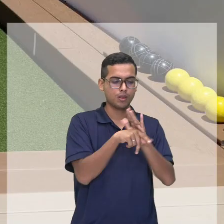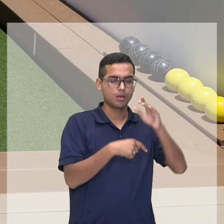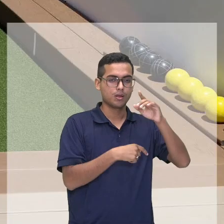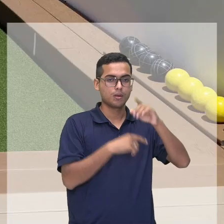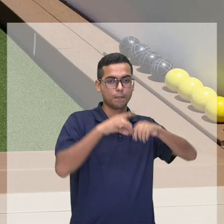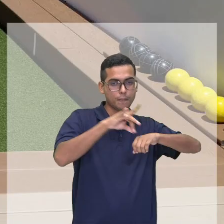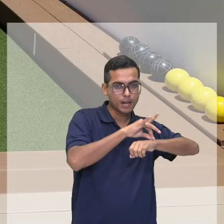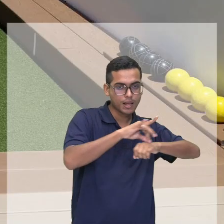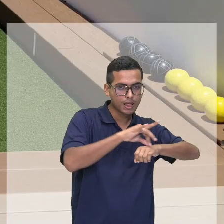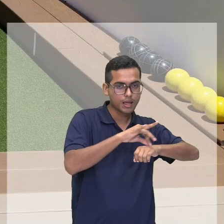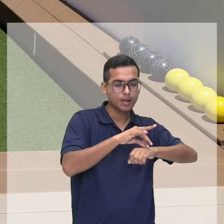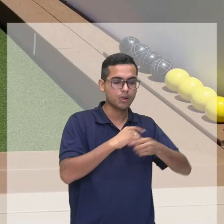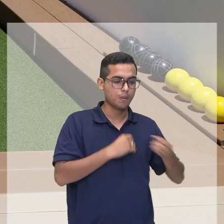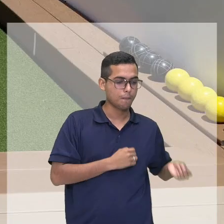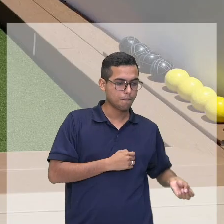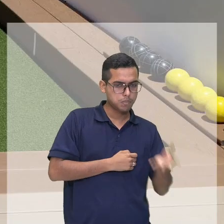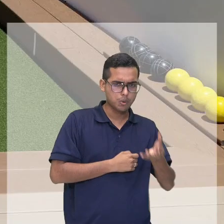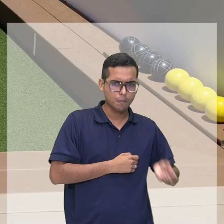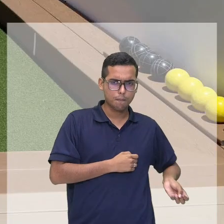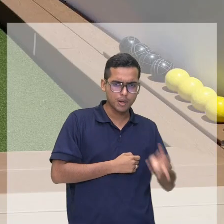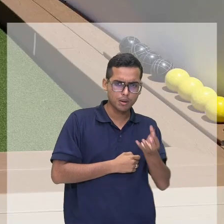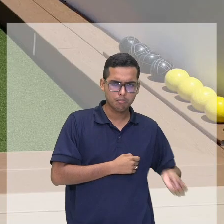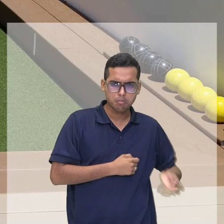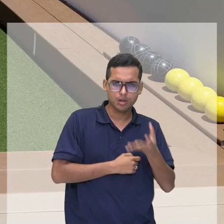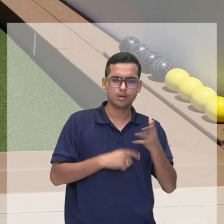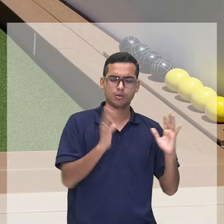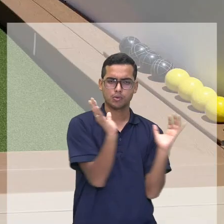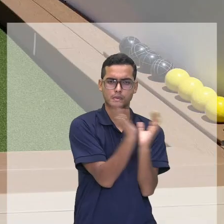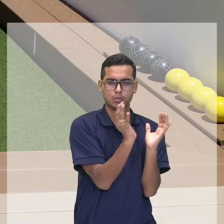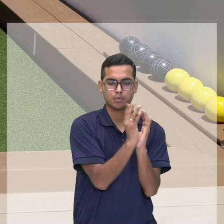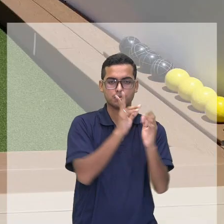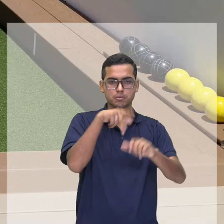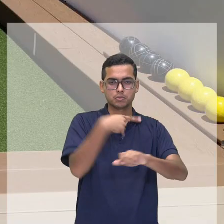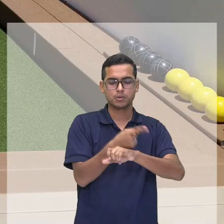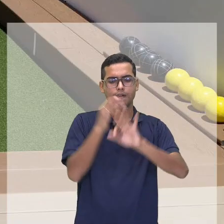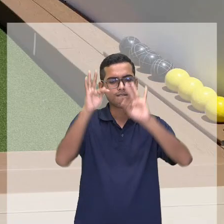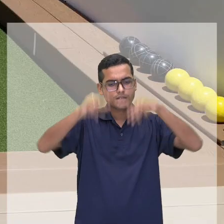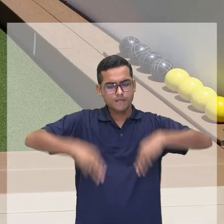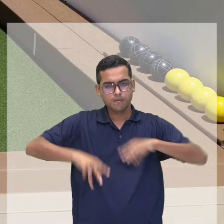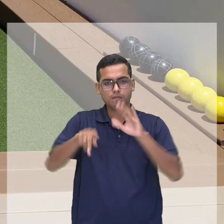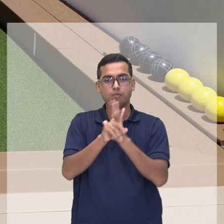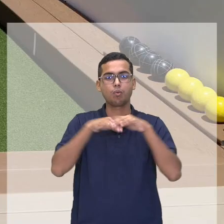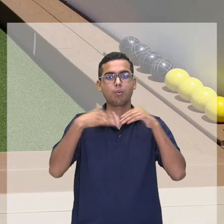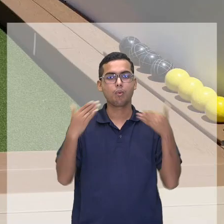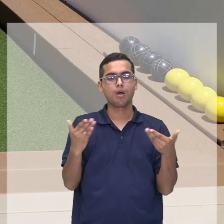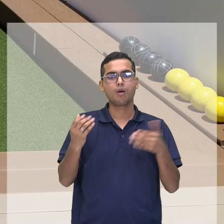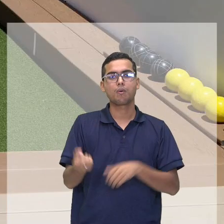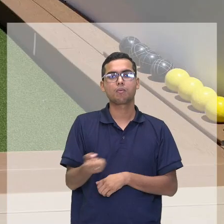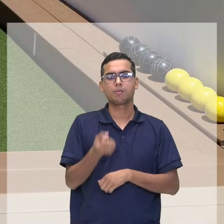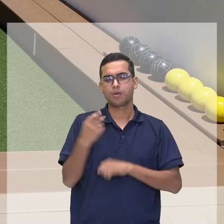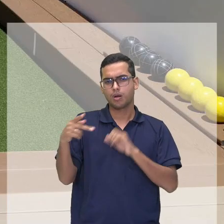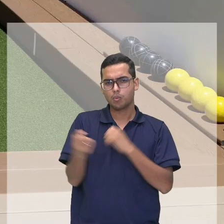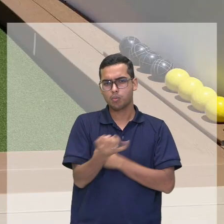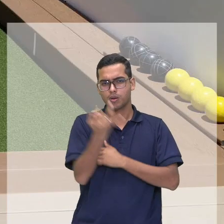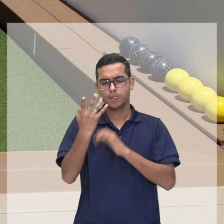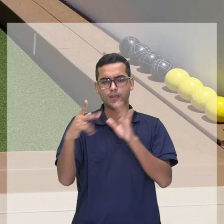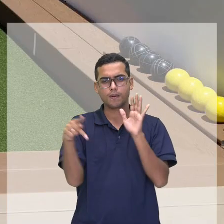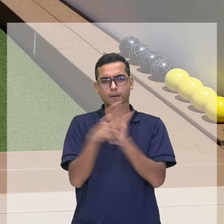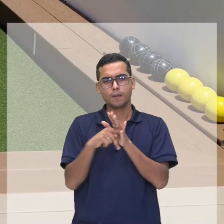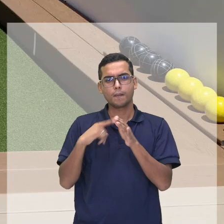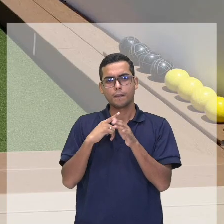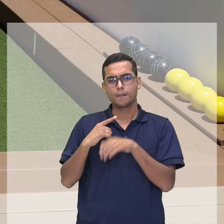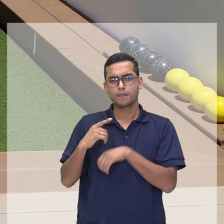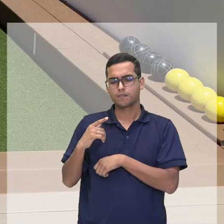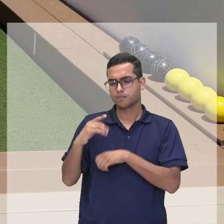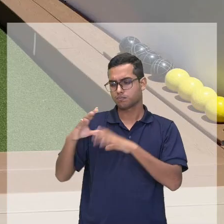Vai jogando. No final, vão tentar ver quais foram as bolas que ficaram mais próximas